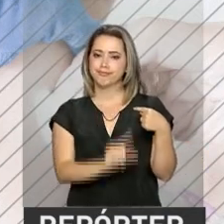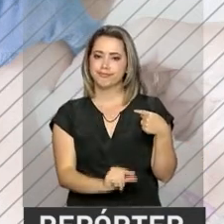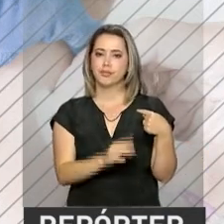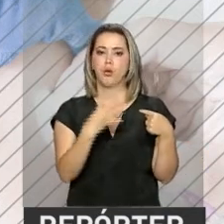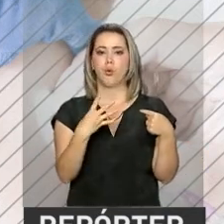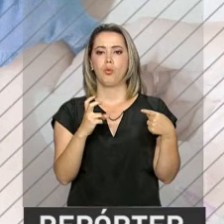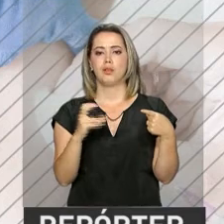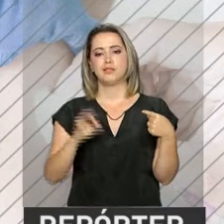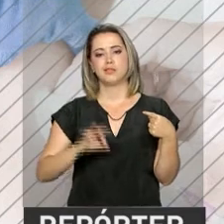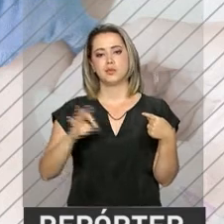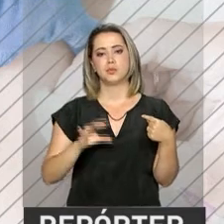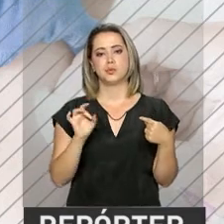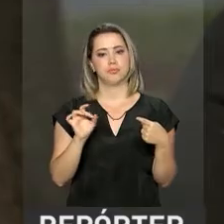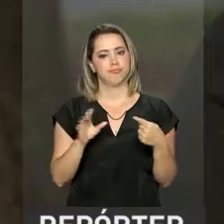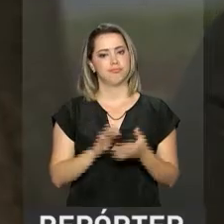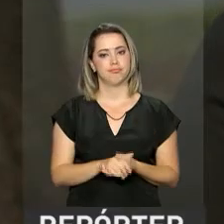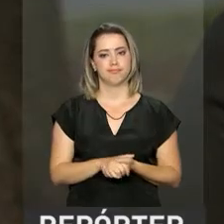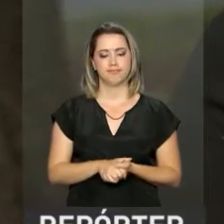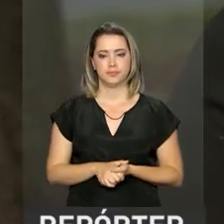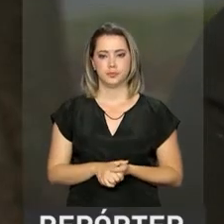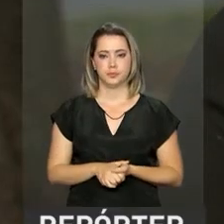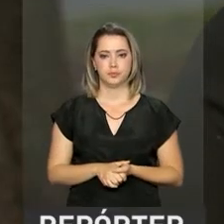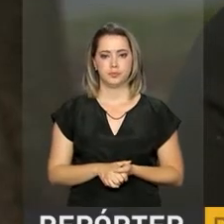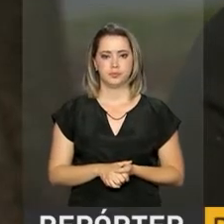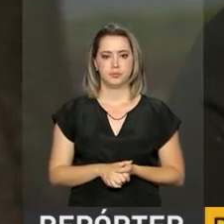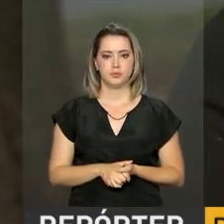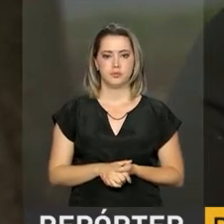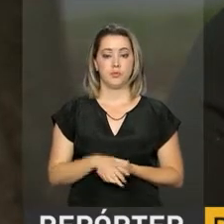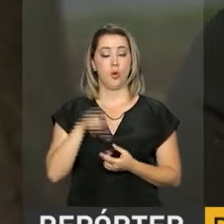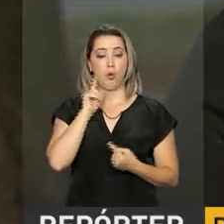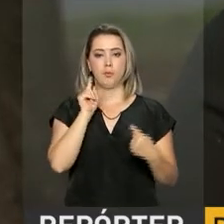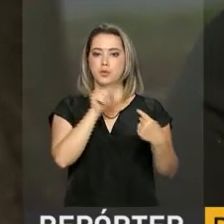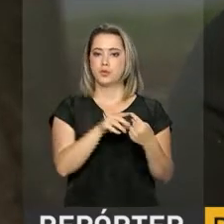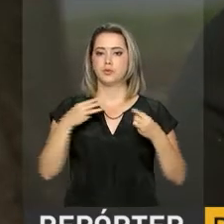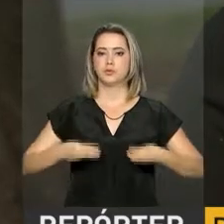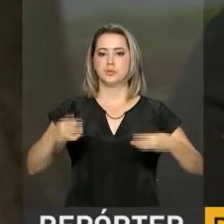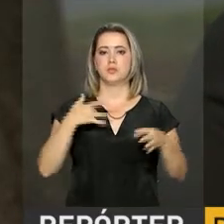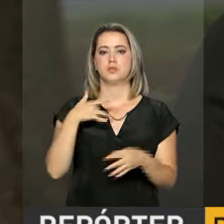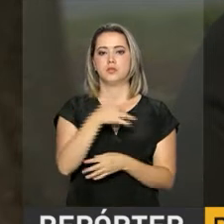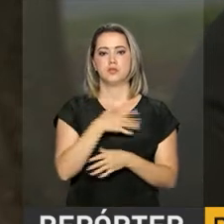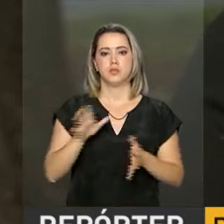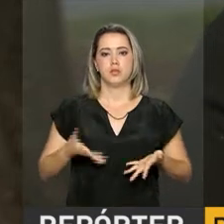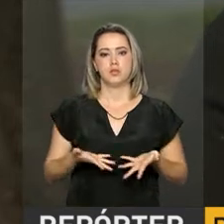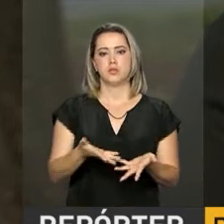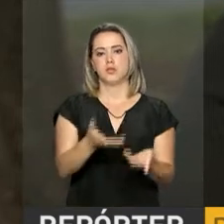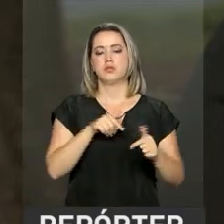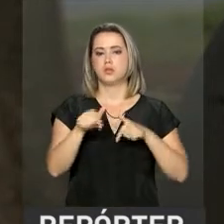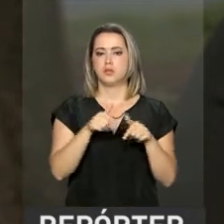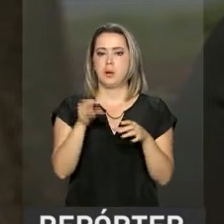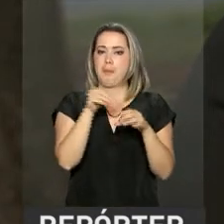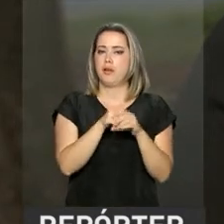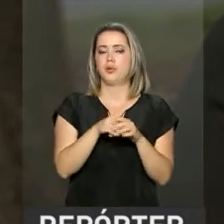dos 45 por cento do público o alvo é a grande aposta do ministério da saúde para melhorar a adesão é intensificar as ações dentro